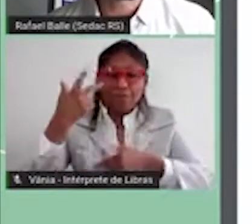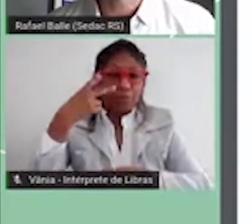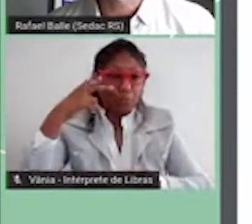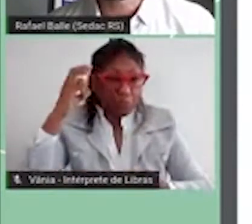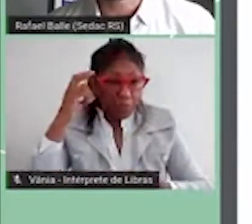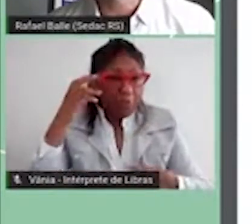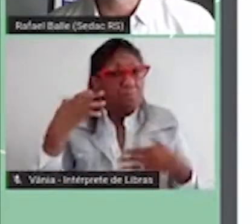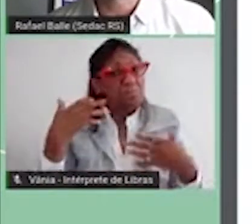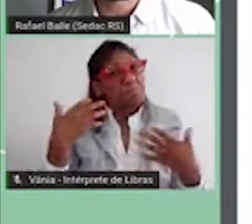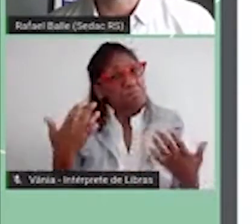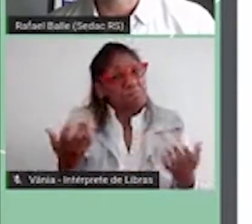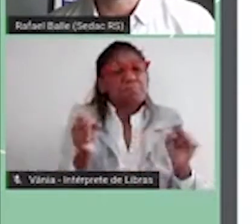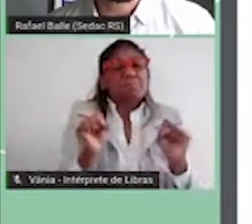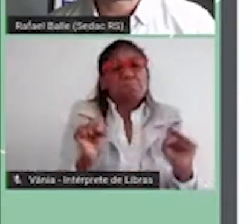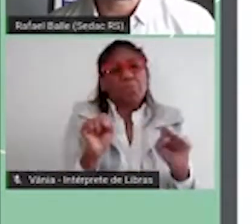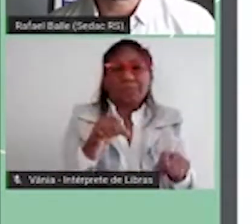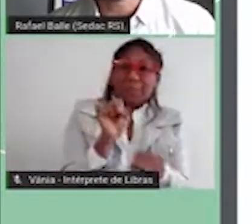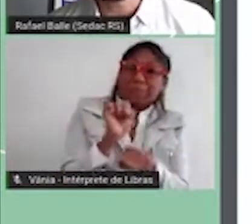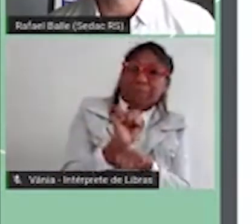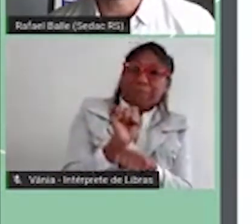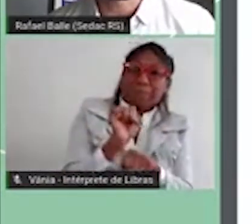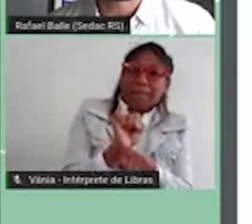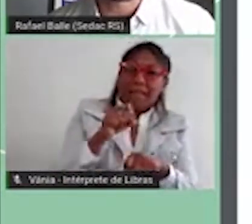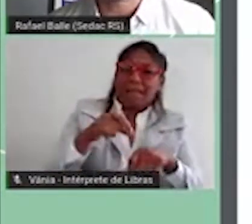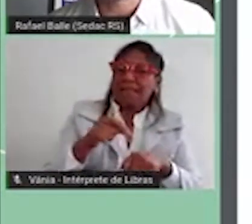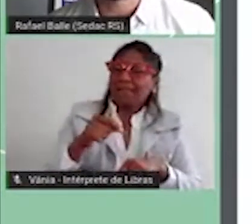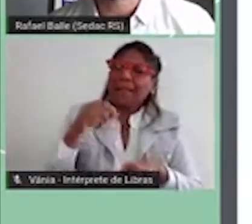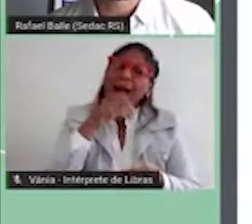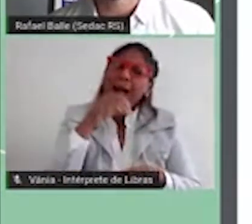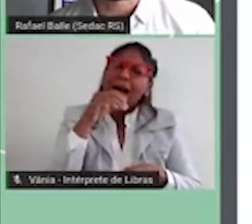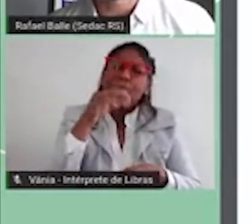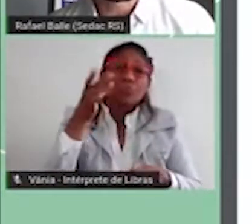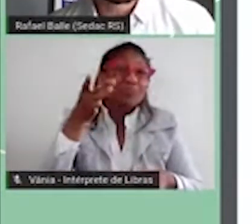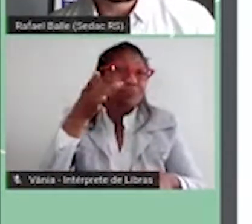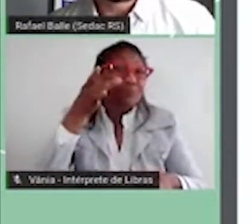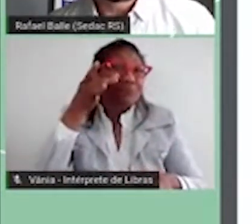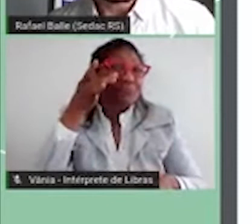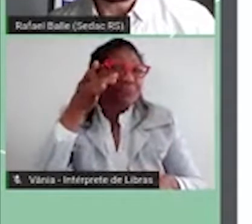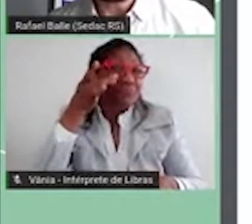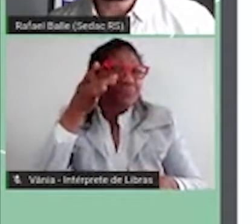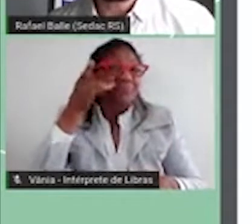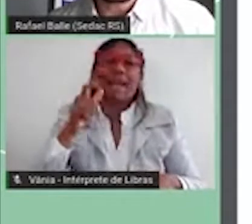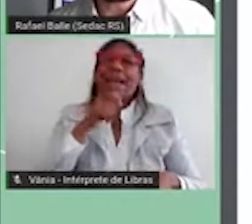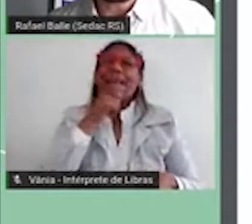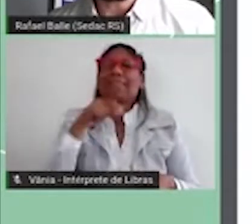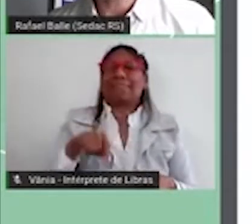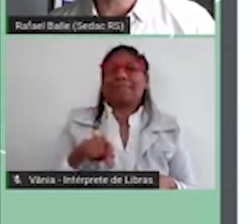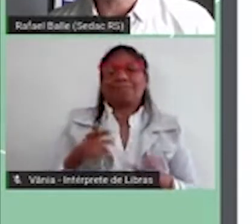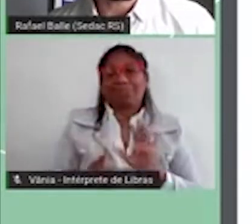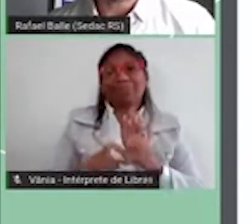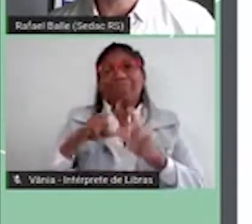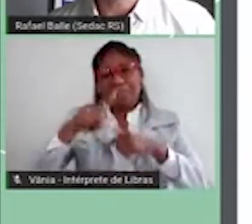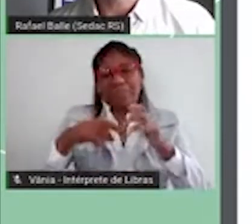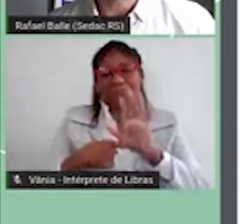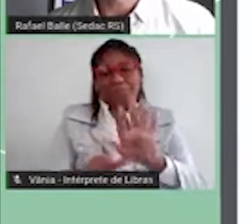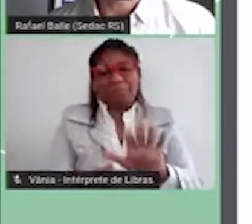a gente espera, num momento muito próximo, tá sendo ofertados para a população. A terceira linha,